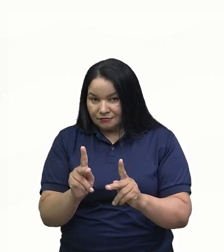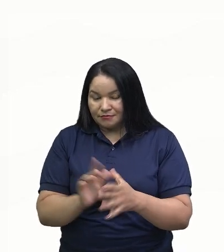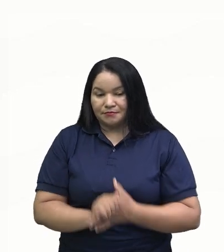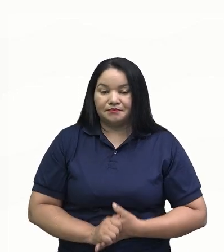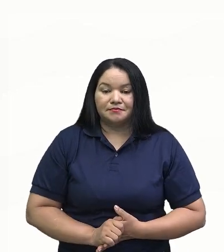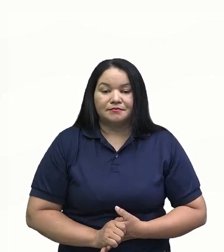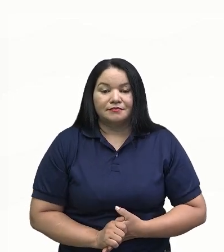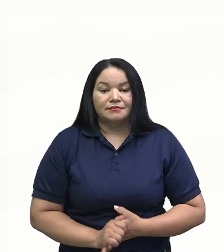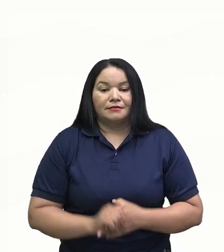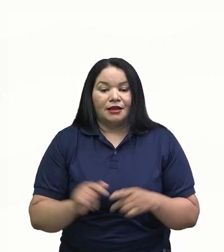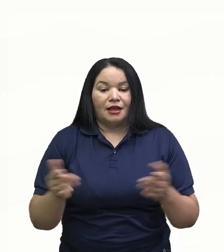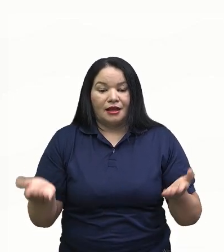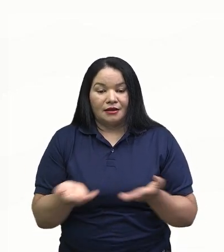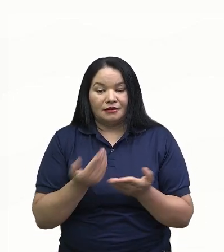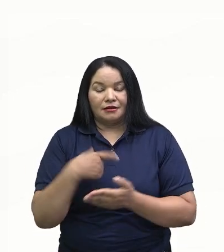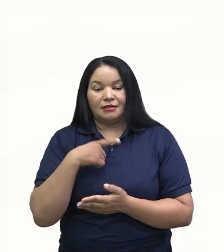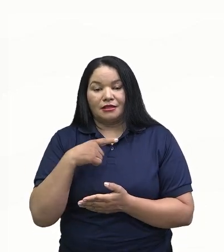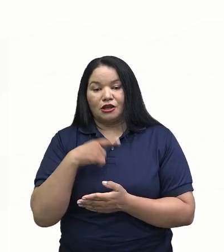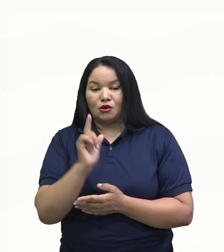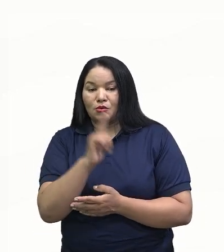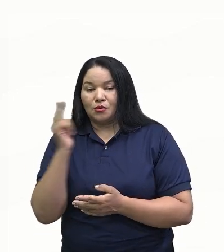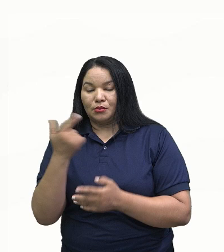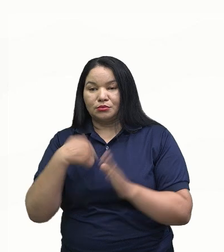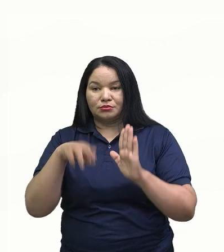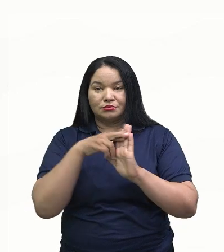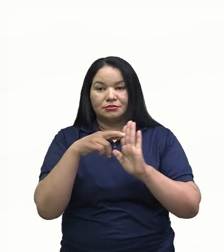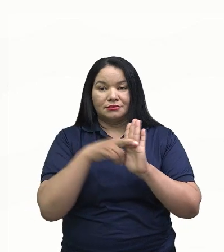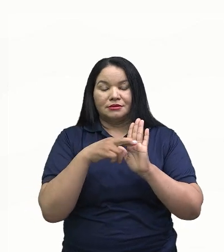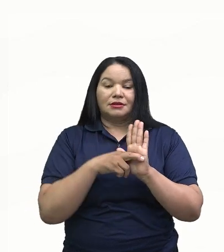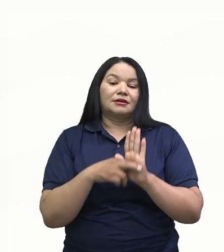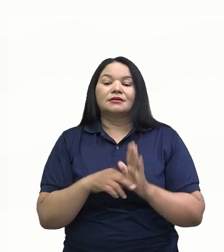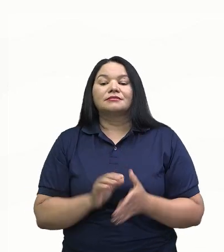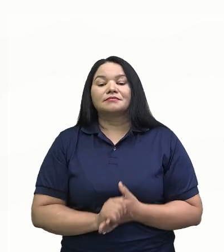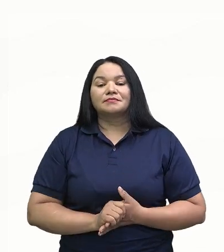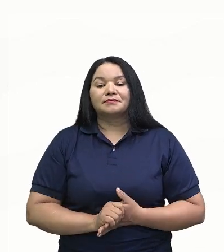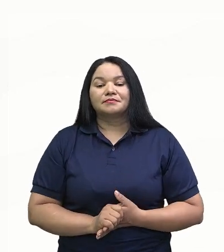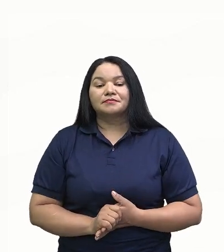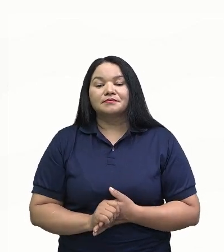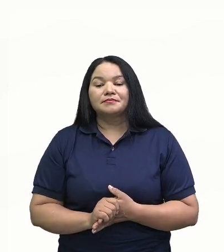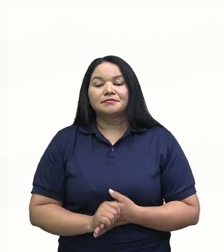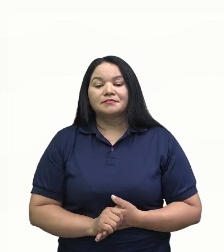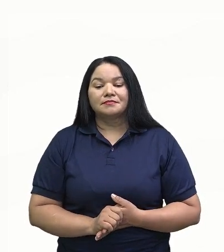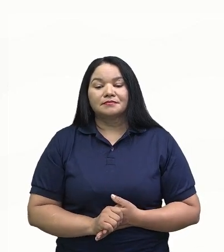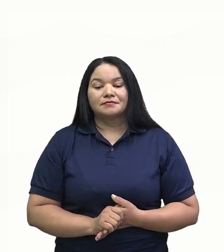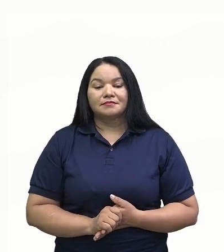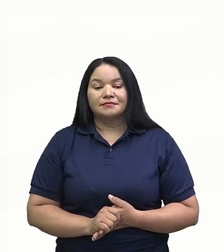Agora, nós temos outras regras que também